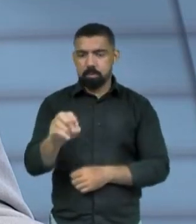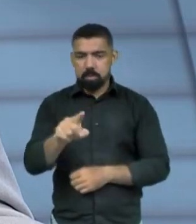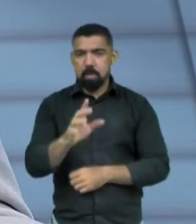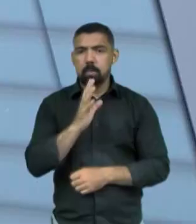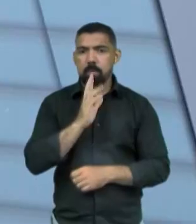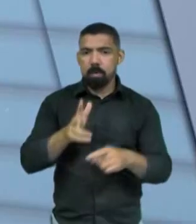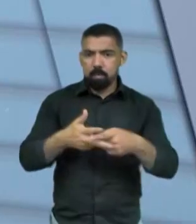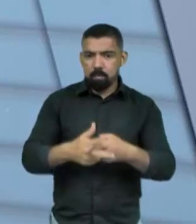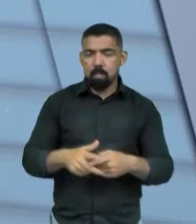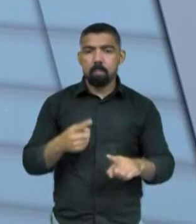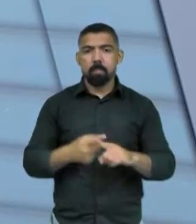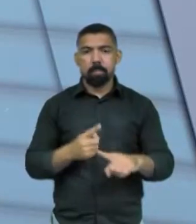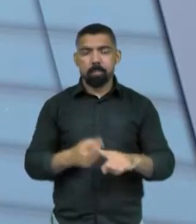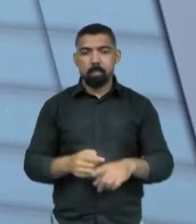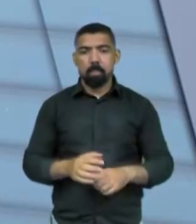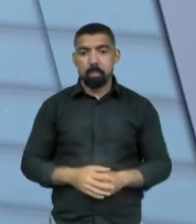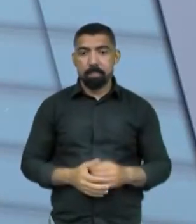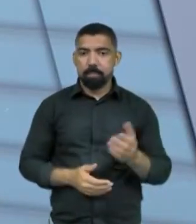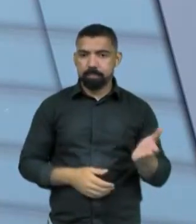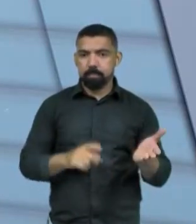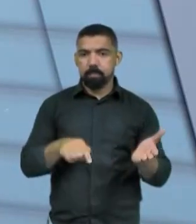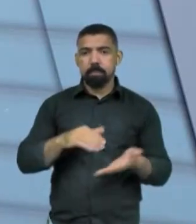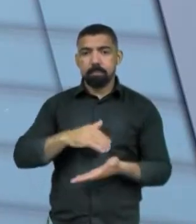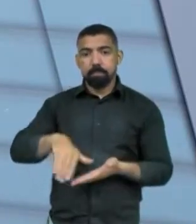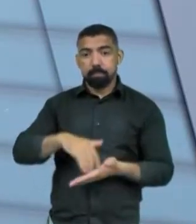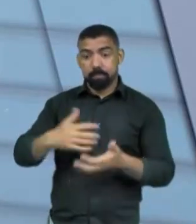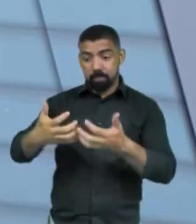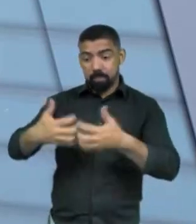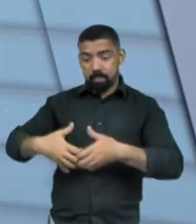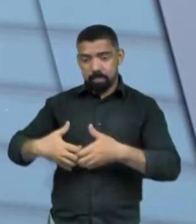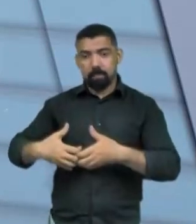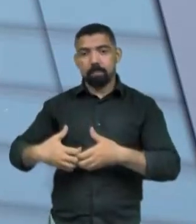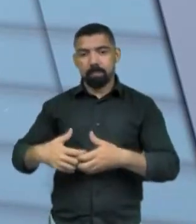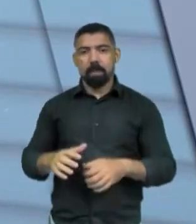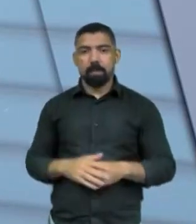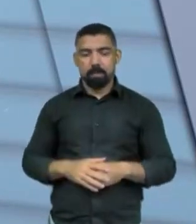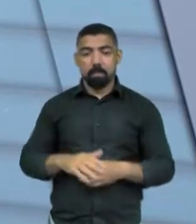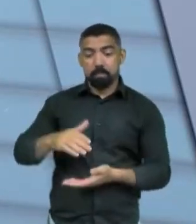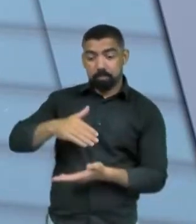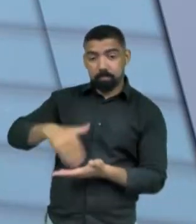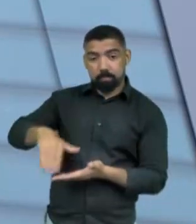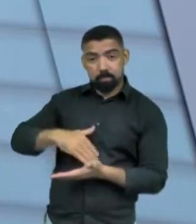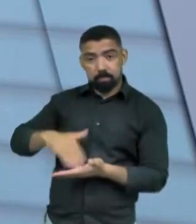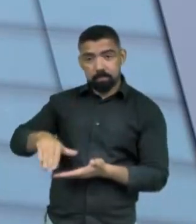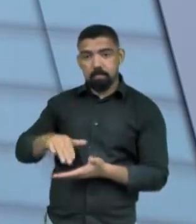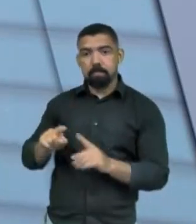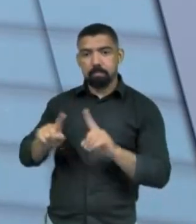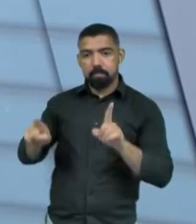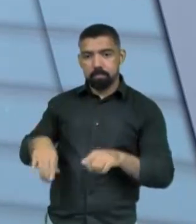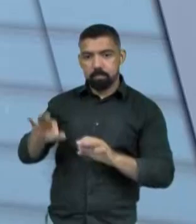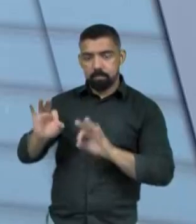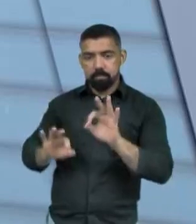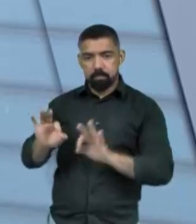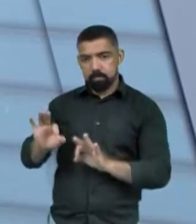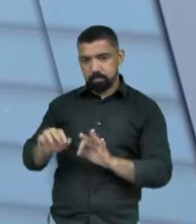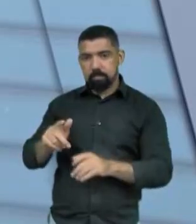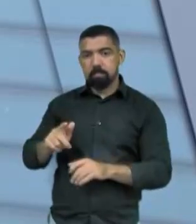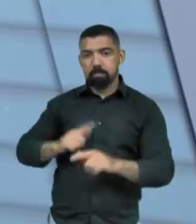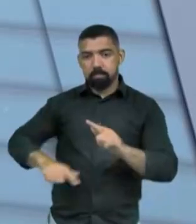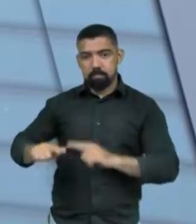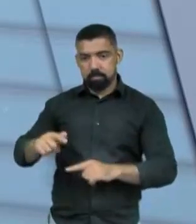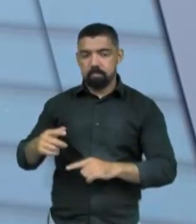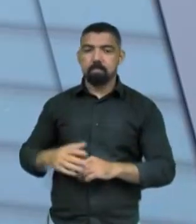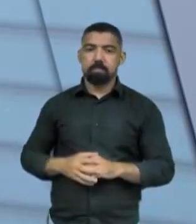porque ele foi secretário executivo da Secretaria de Planejamento e Gestão,